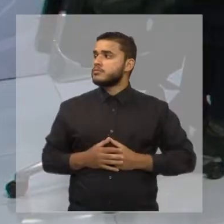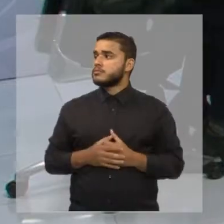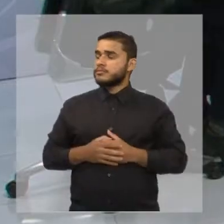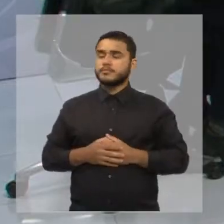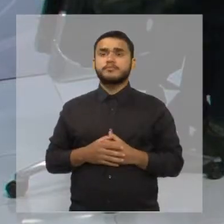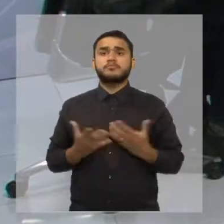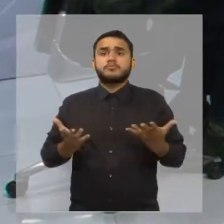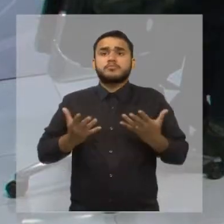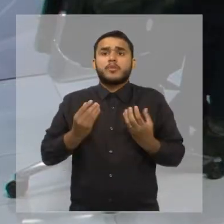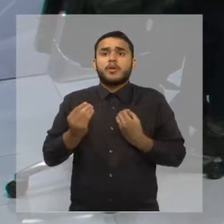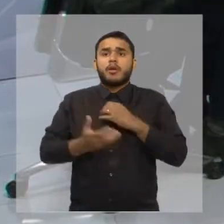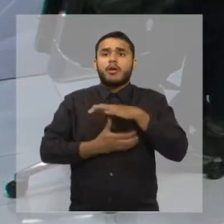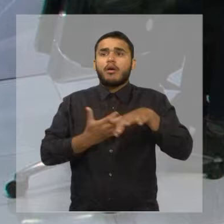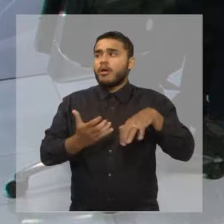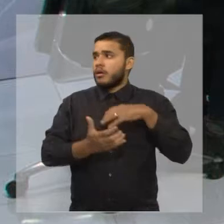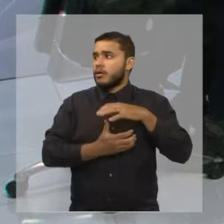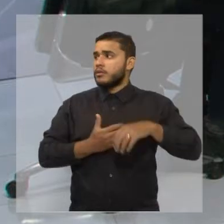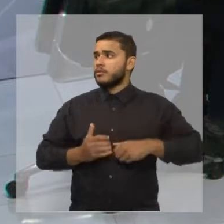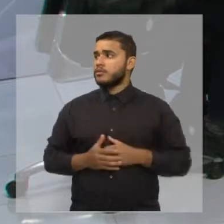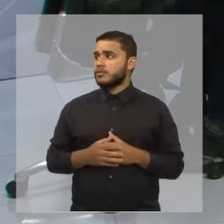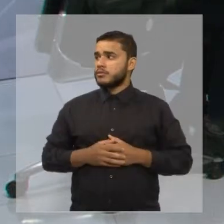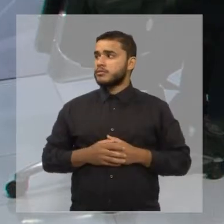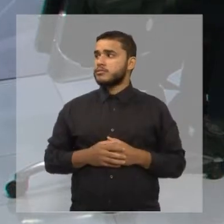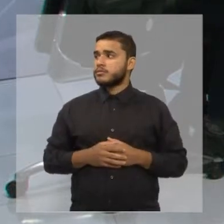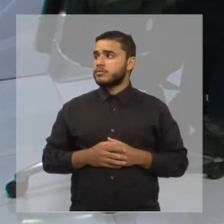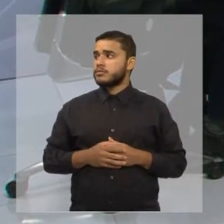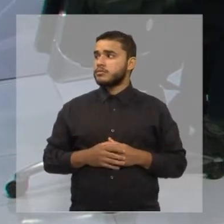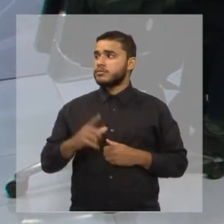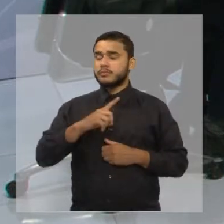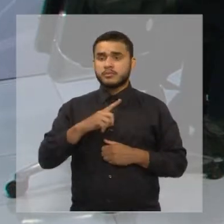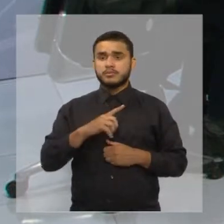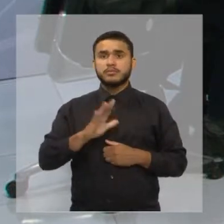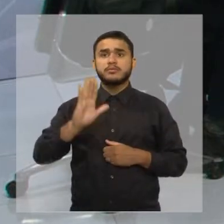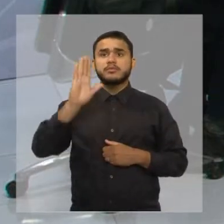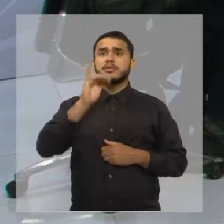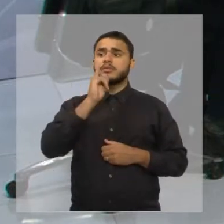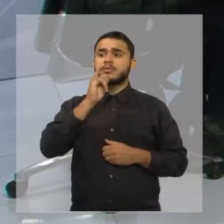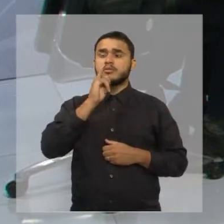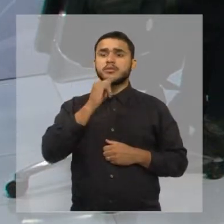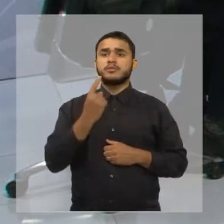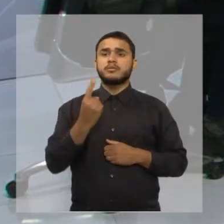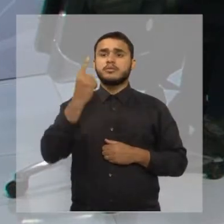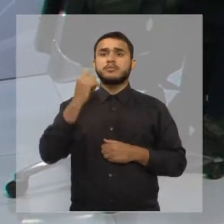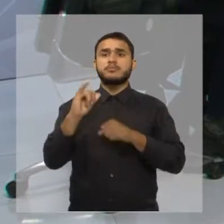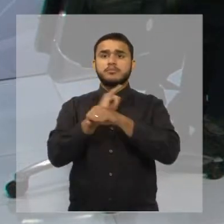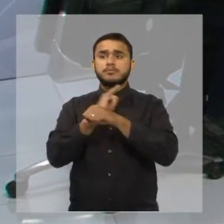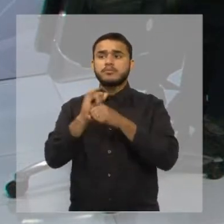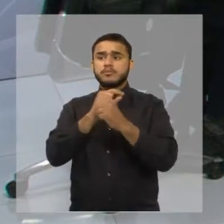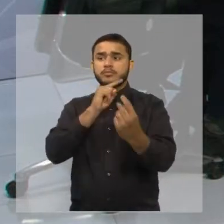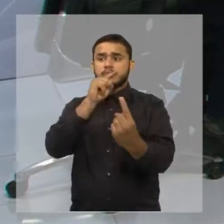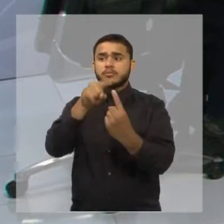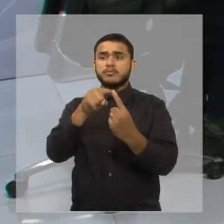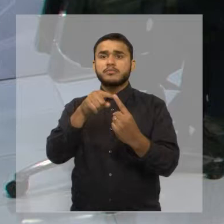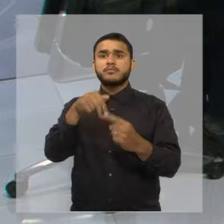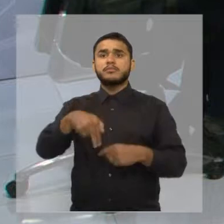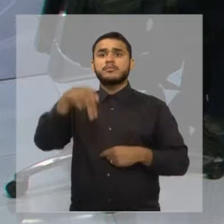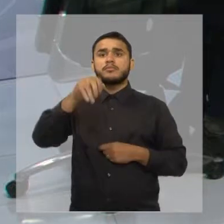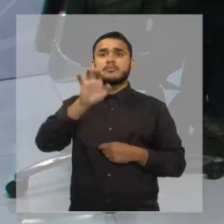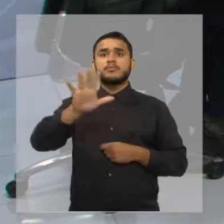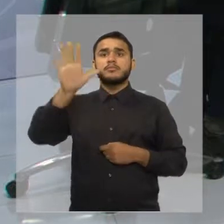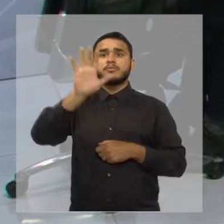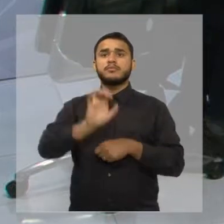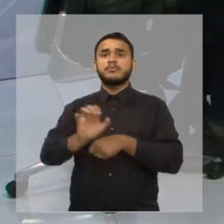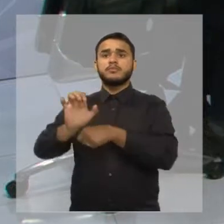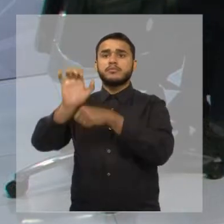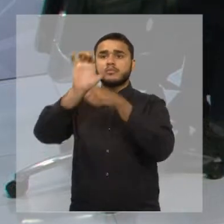as divergências ideológicas? Essas obrigações... Uma política para o Nordeste, concreta, que esse governo também tenha pensado. 16